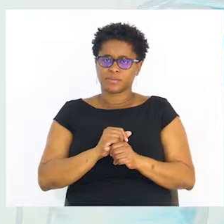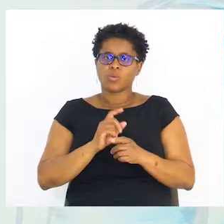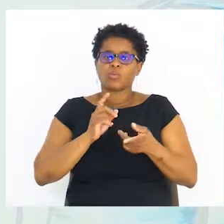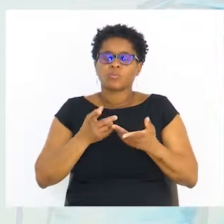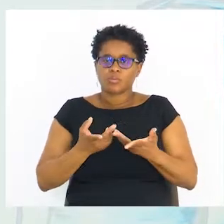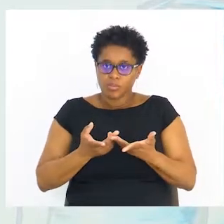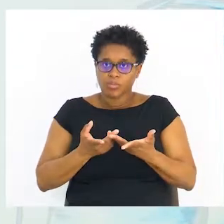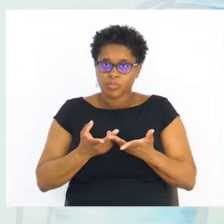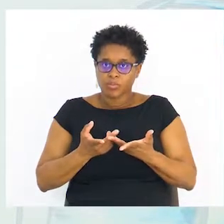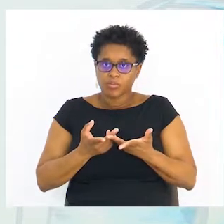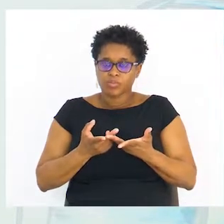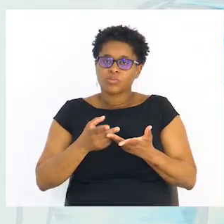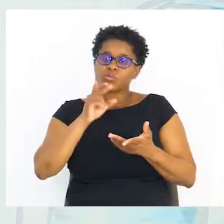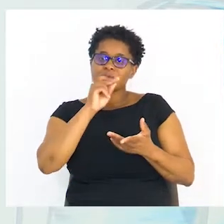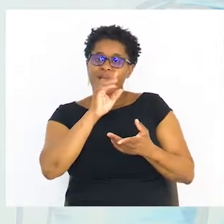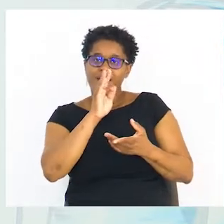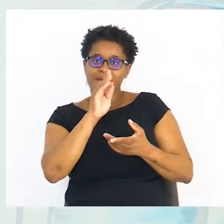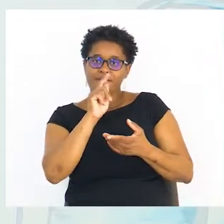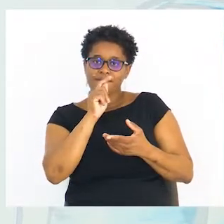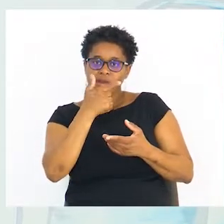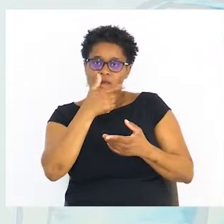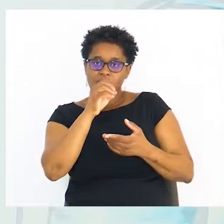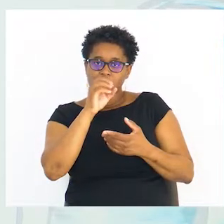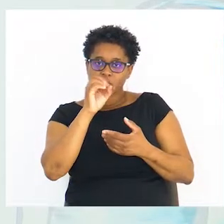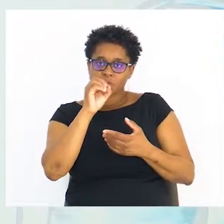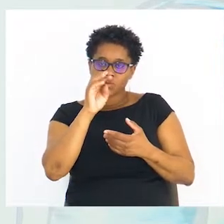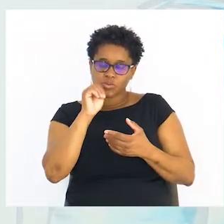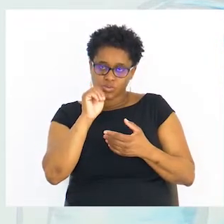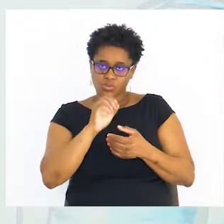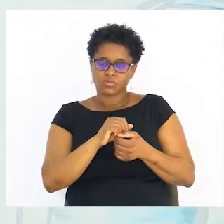Ok? Os afetos que tinham